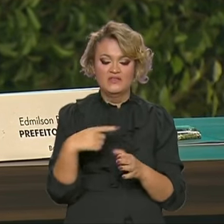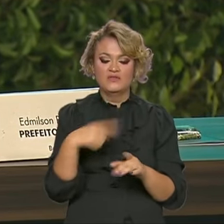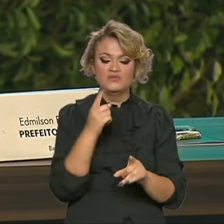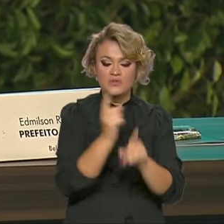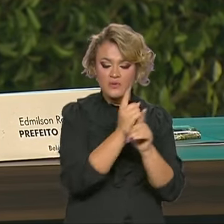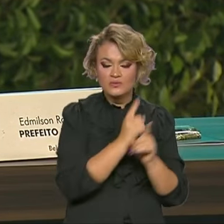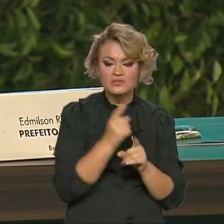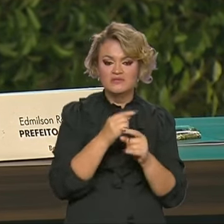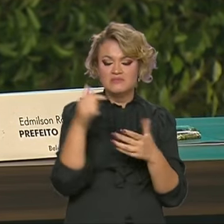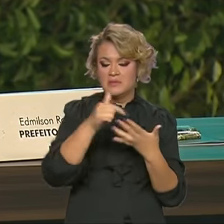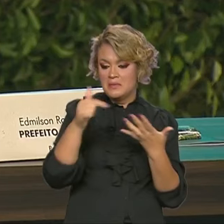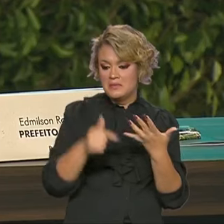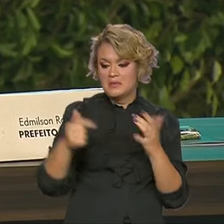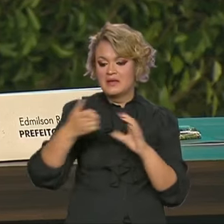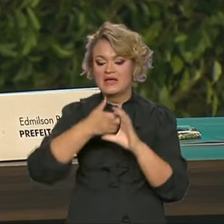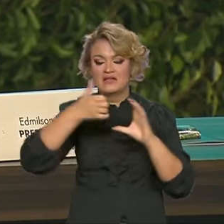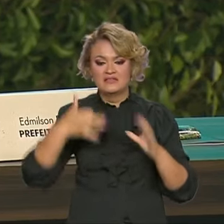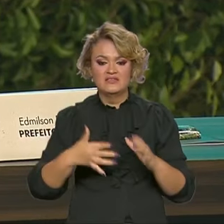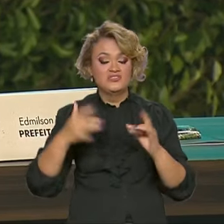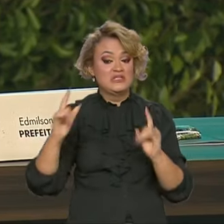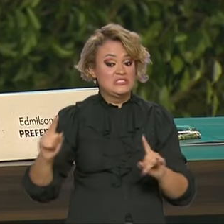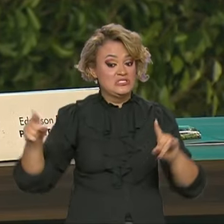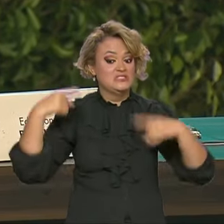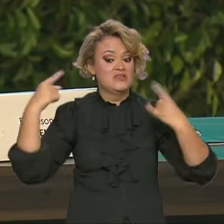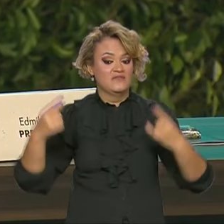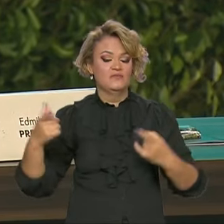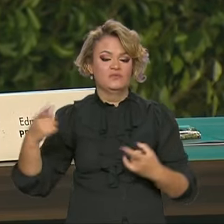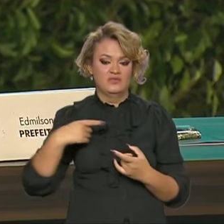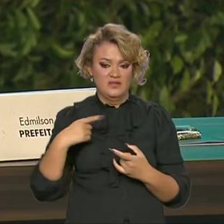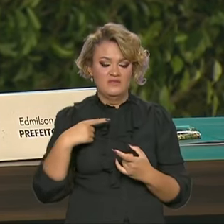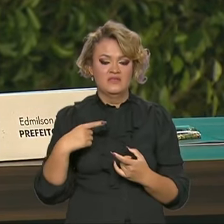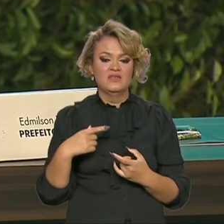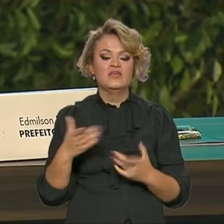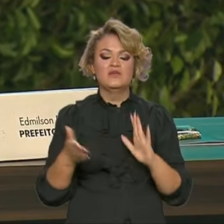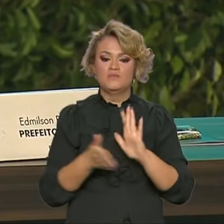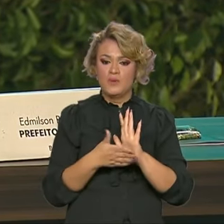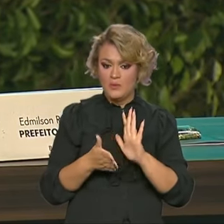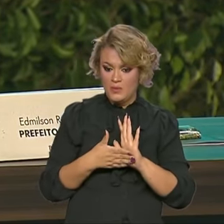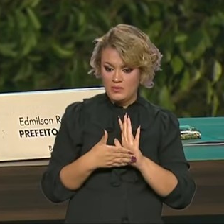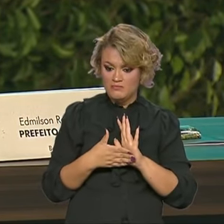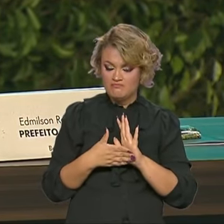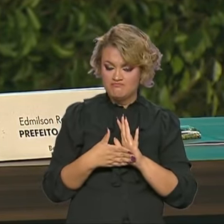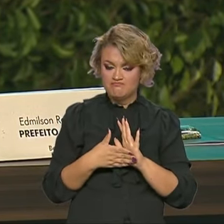nossas particularidades, desafios comuns e